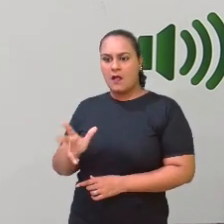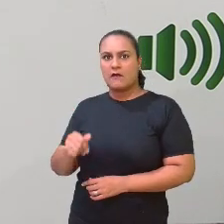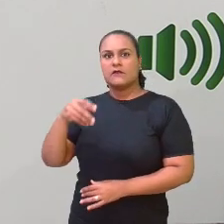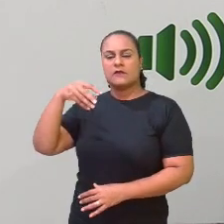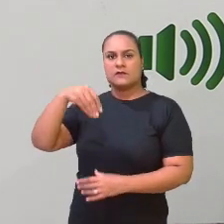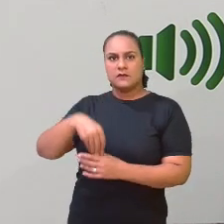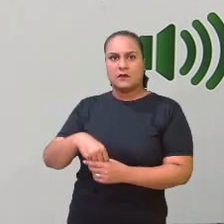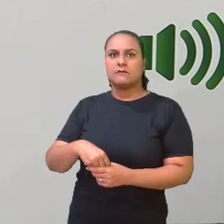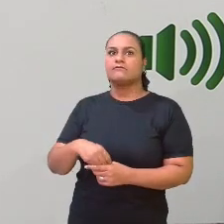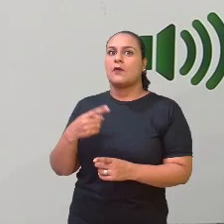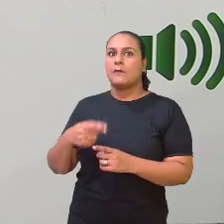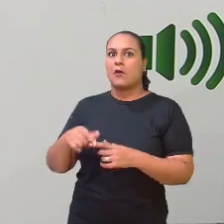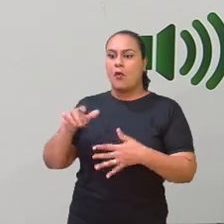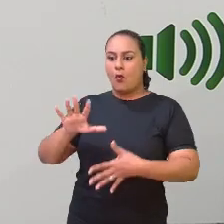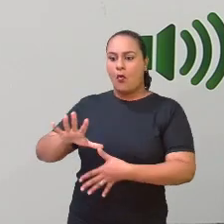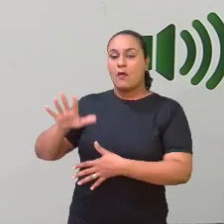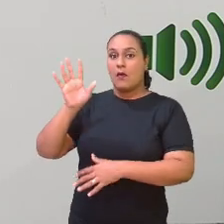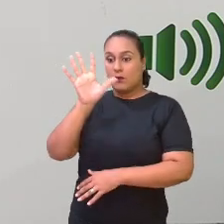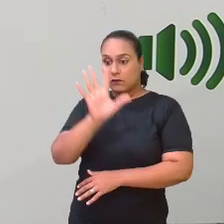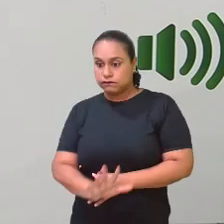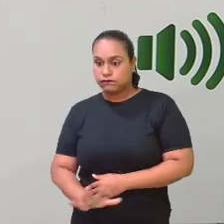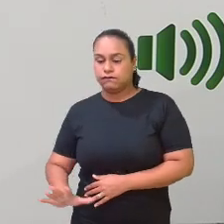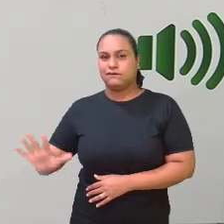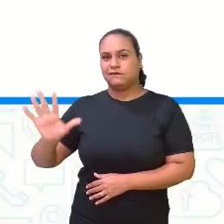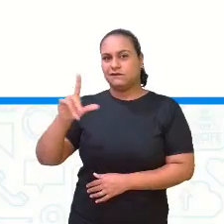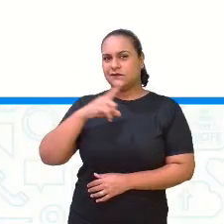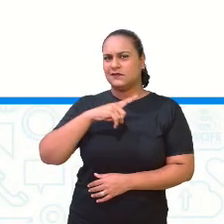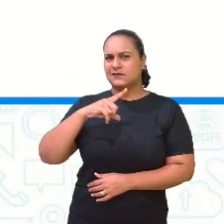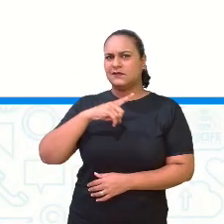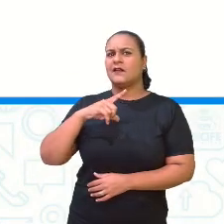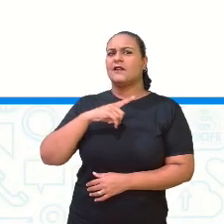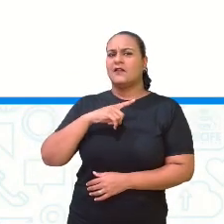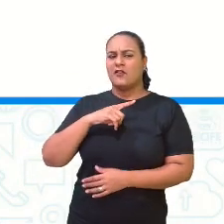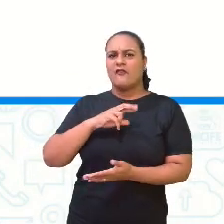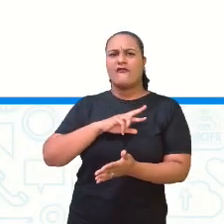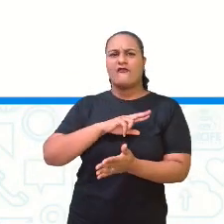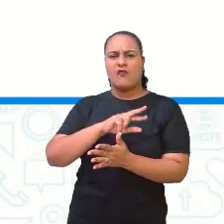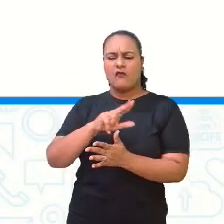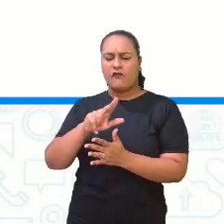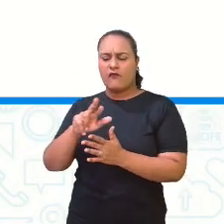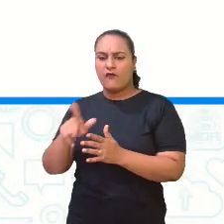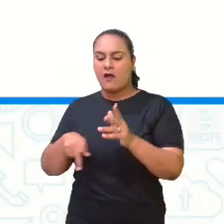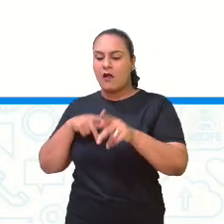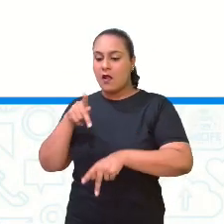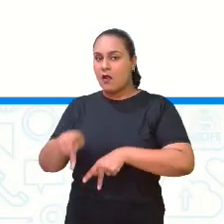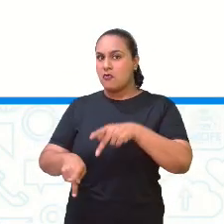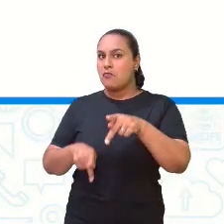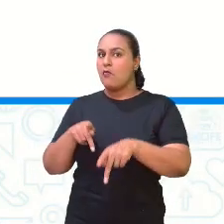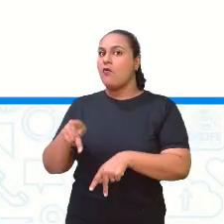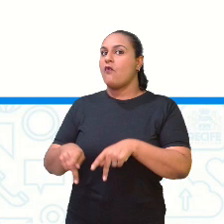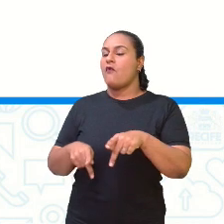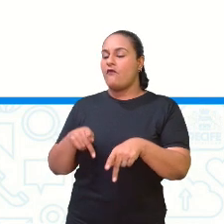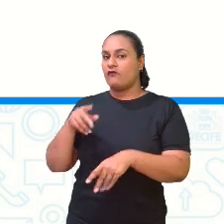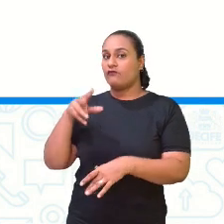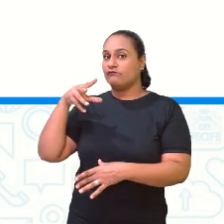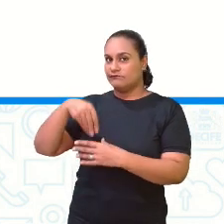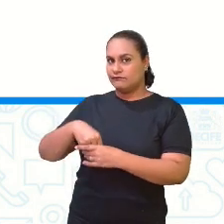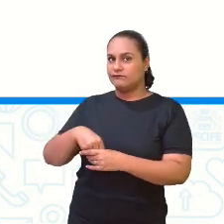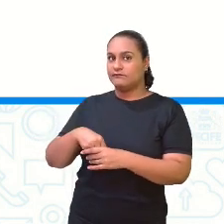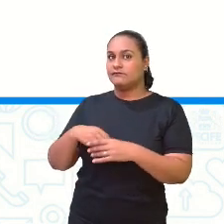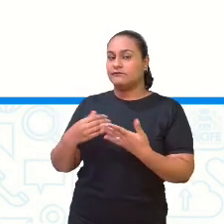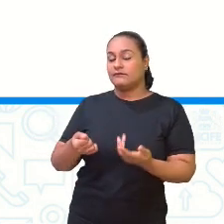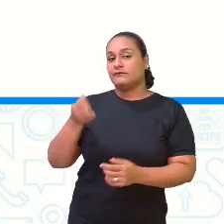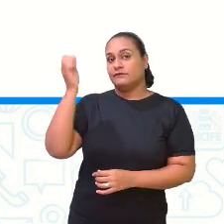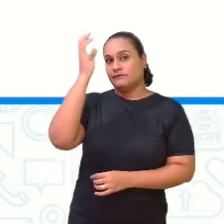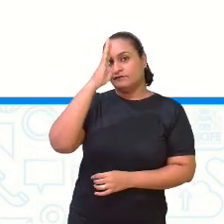é um continente muito grande e ele contém diferenciações de um povo para outro. Então, assim como o